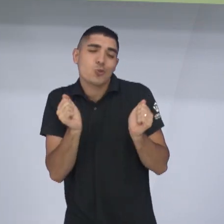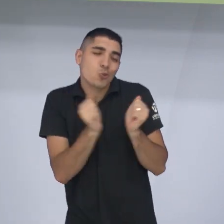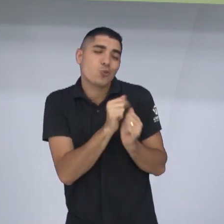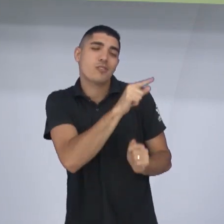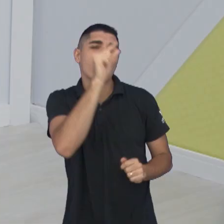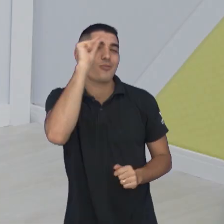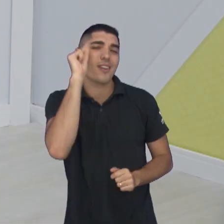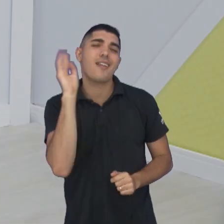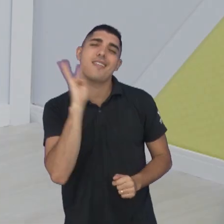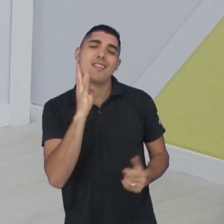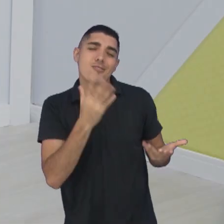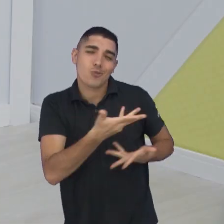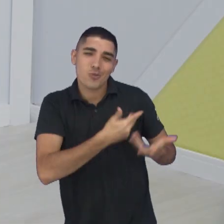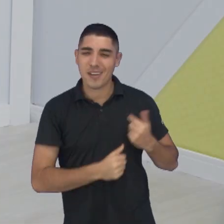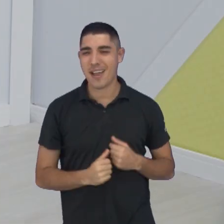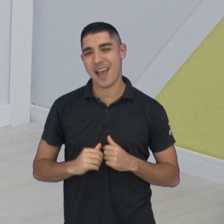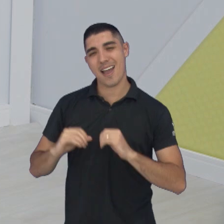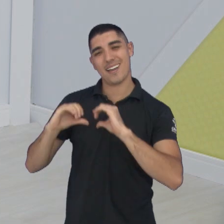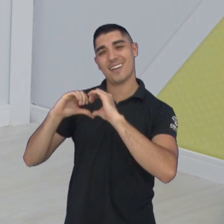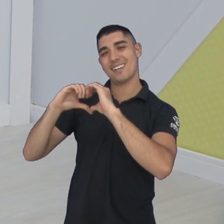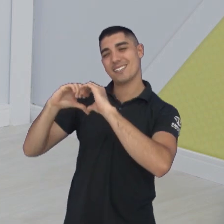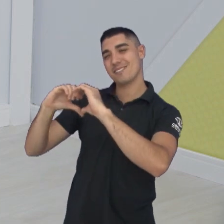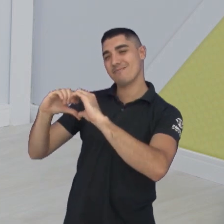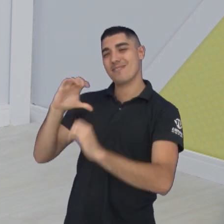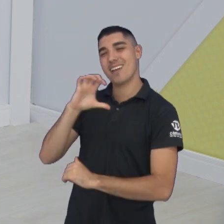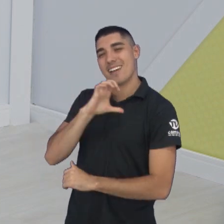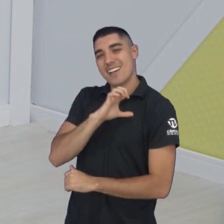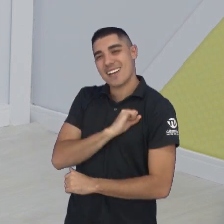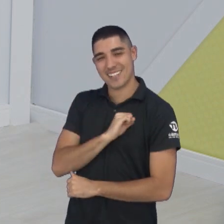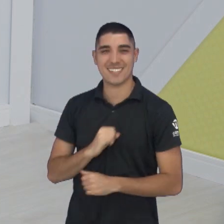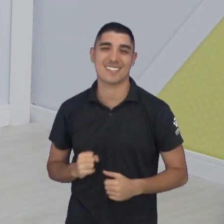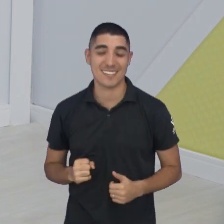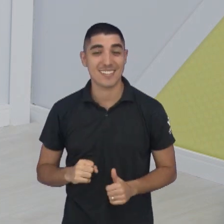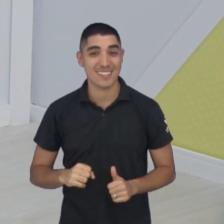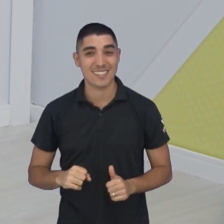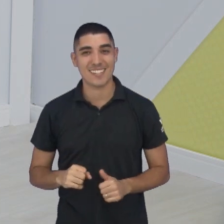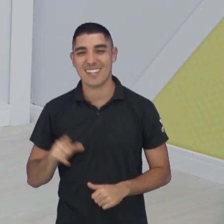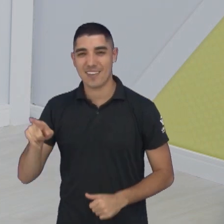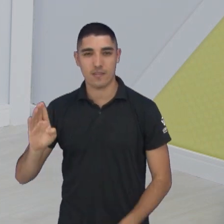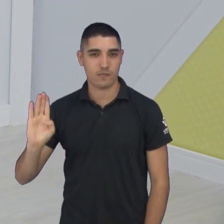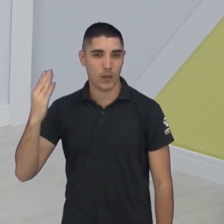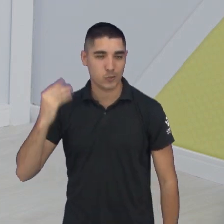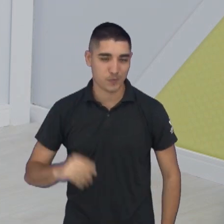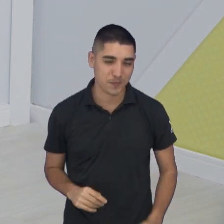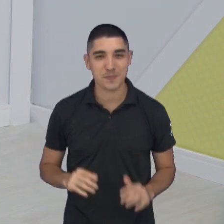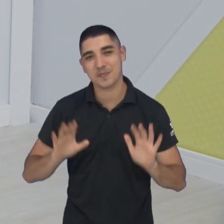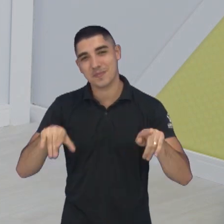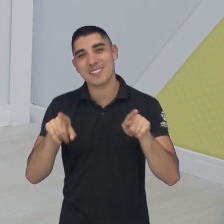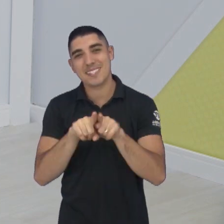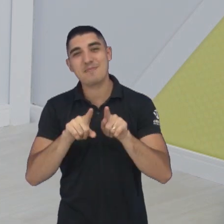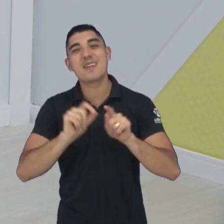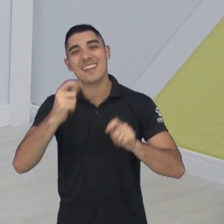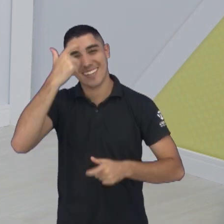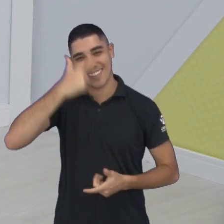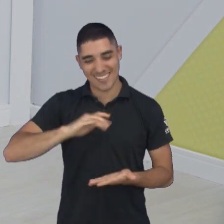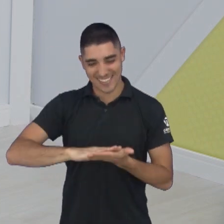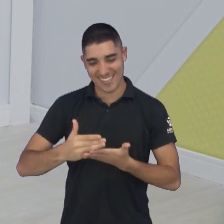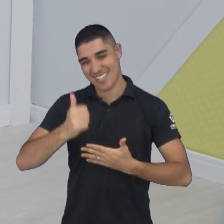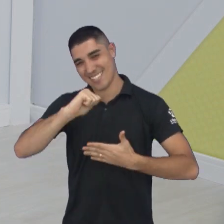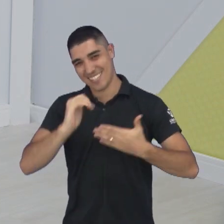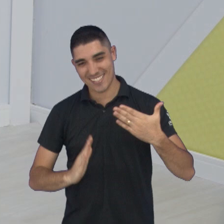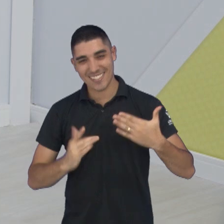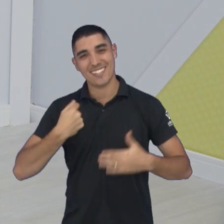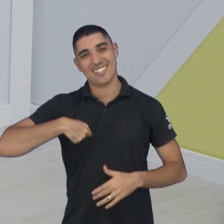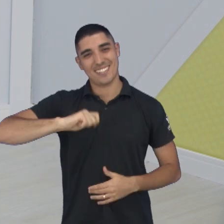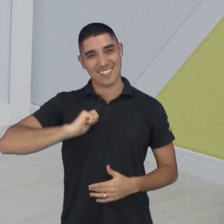Hora do Esporte. Hashtag pra você, Bruninho. Que beleza, hein? Falsidade. E aqui com a gente também o nosso intérprete de